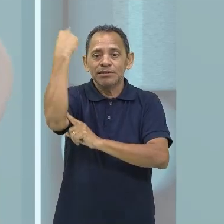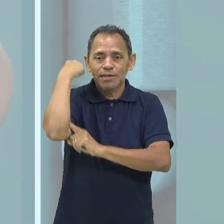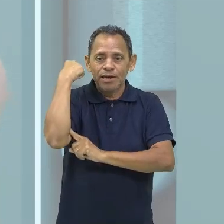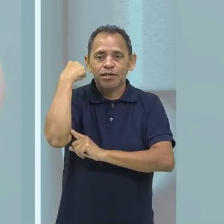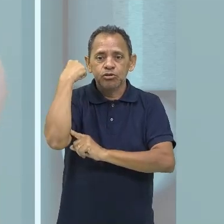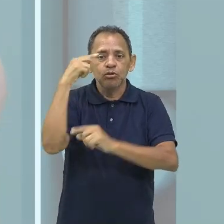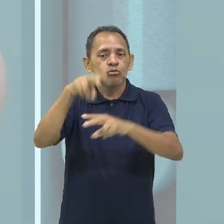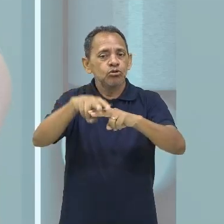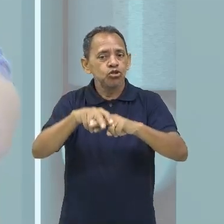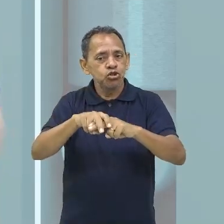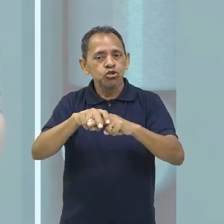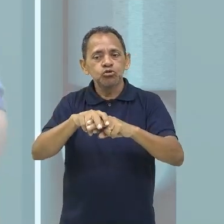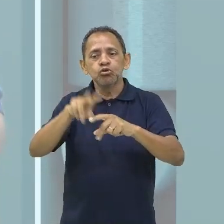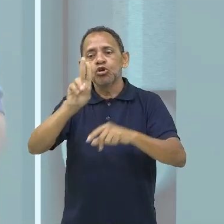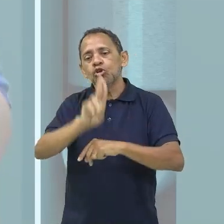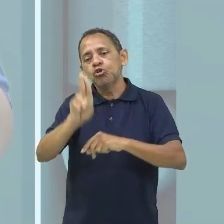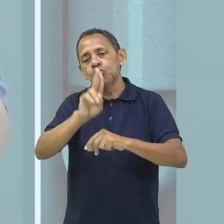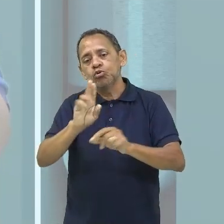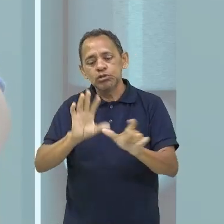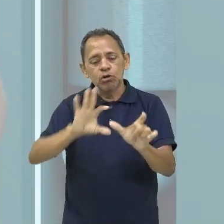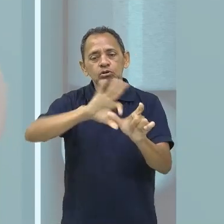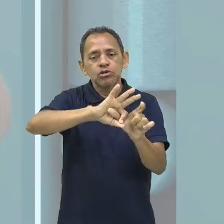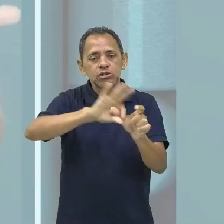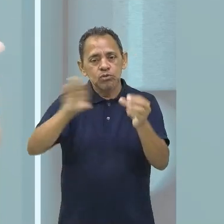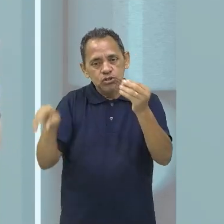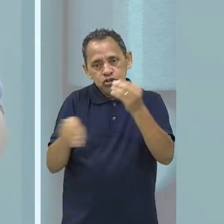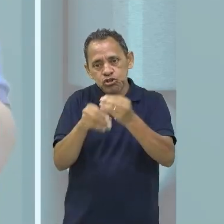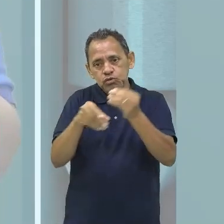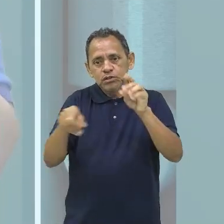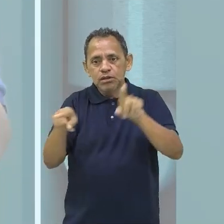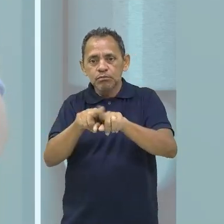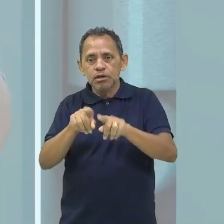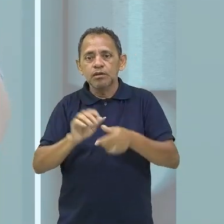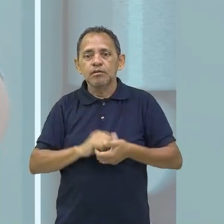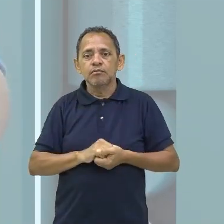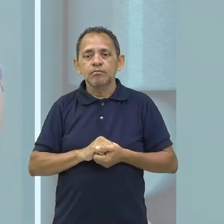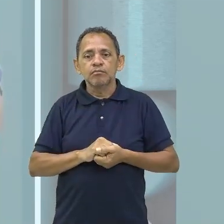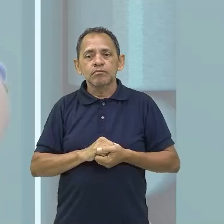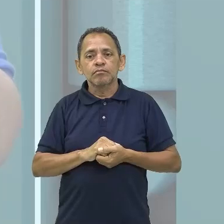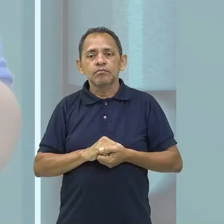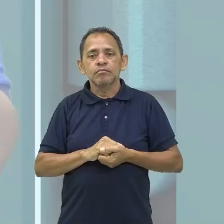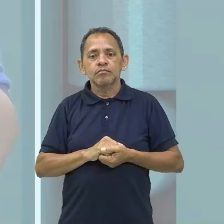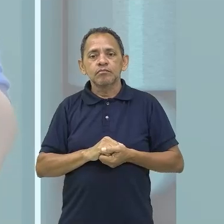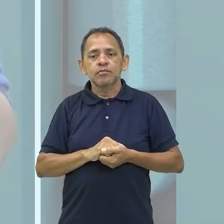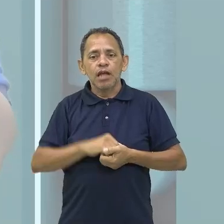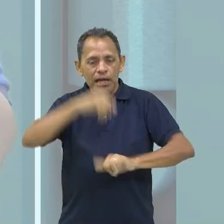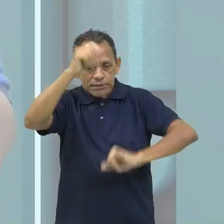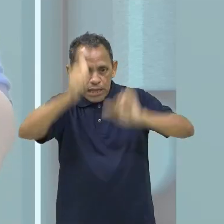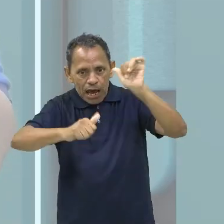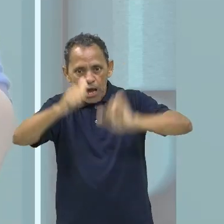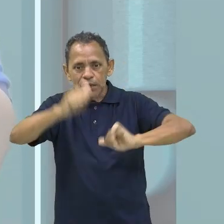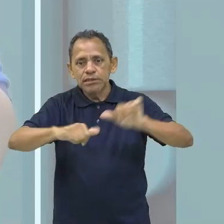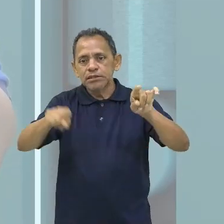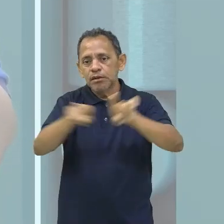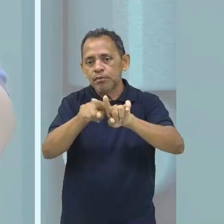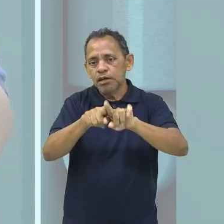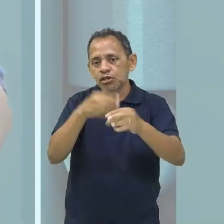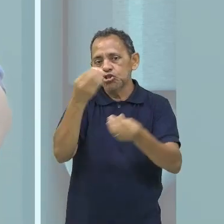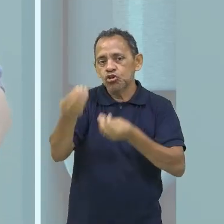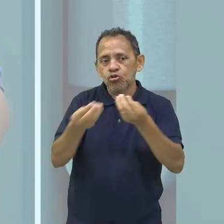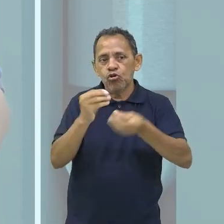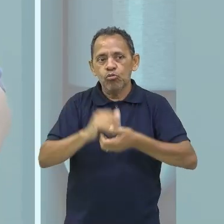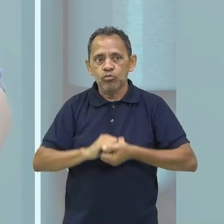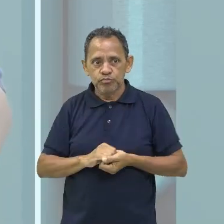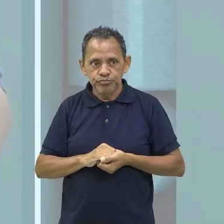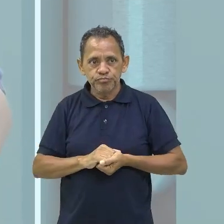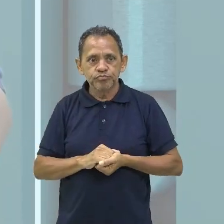tudo isso é interpretação, tá bom, gente? Possível e plausível, baseado aí no conhecimento sobre a língua, ok? E